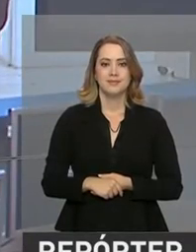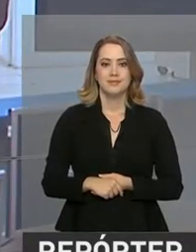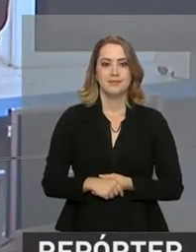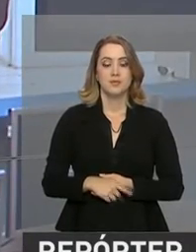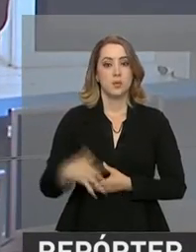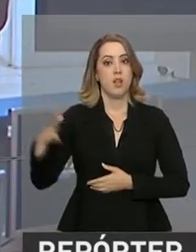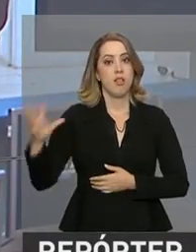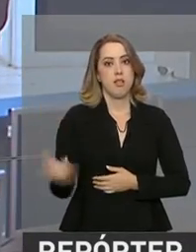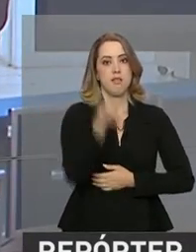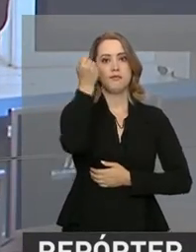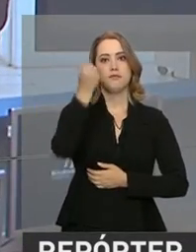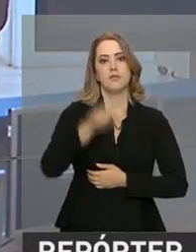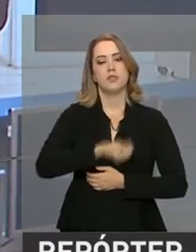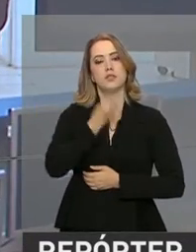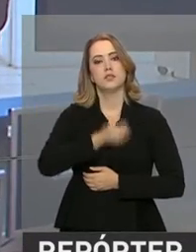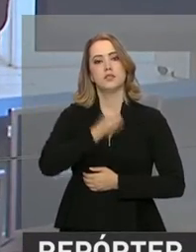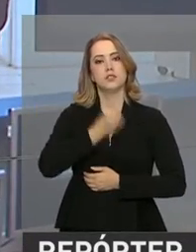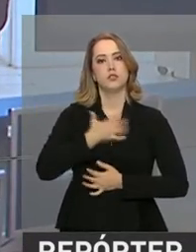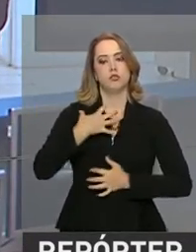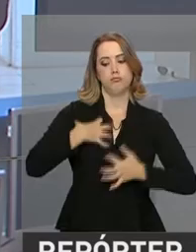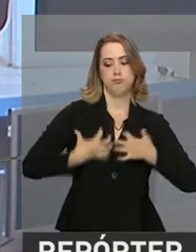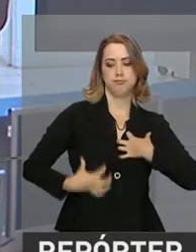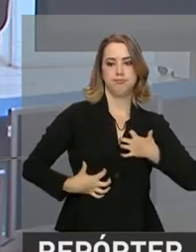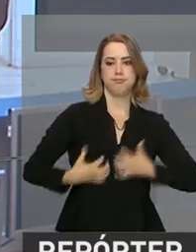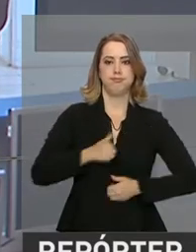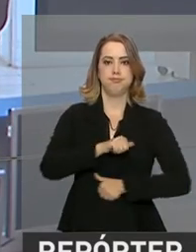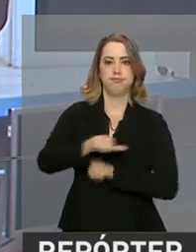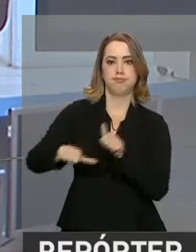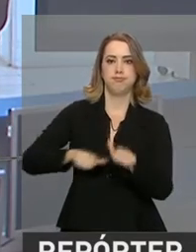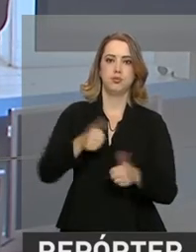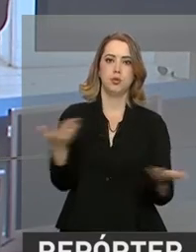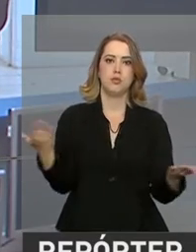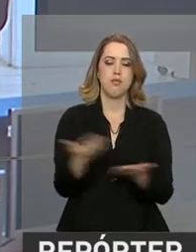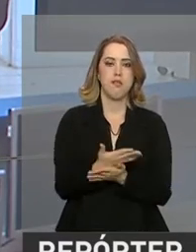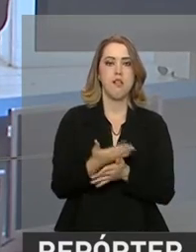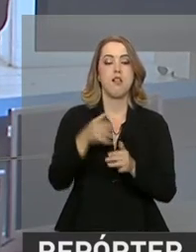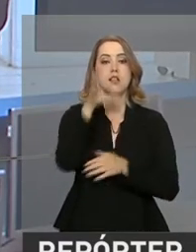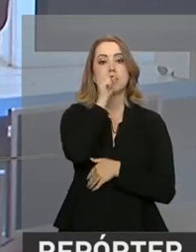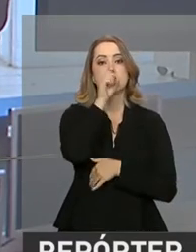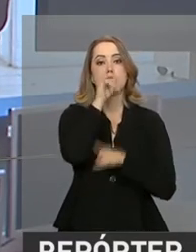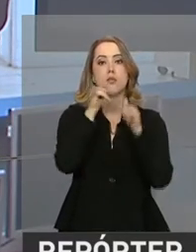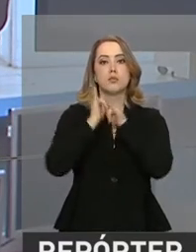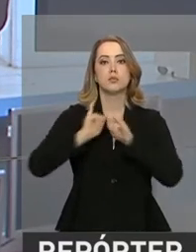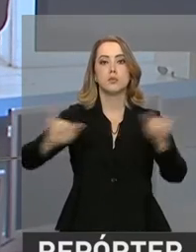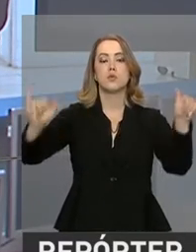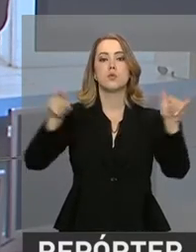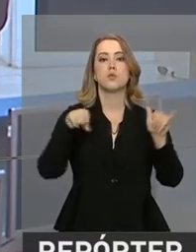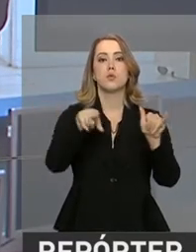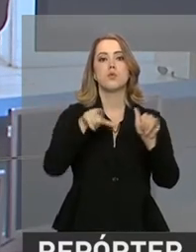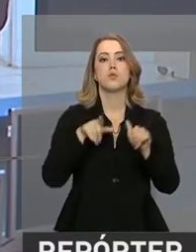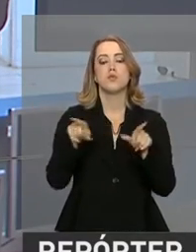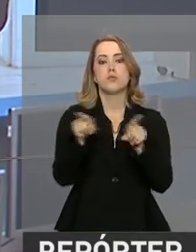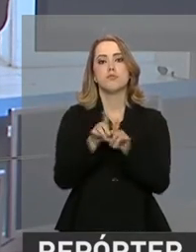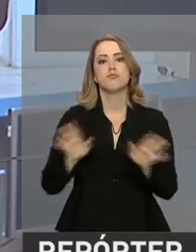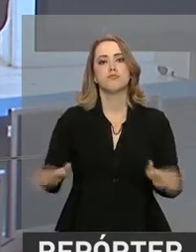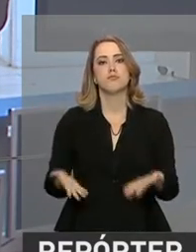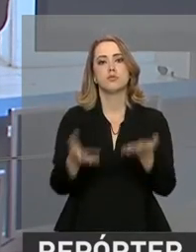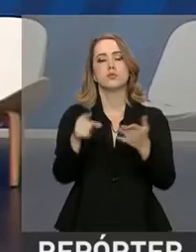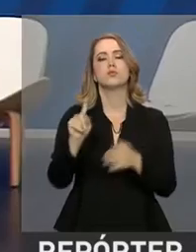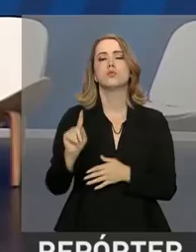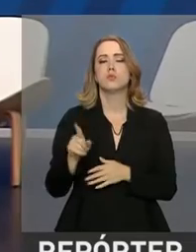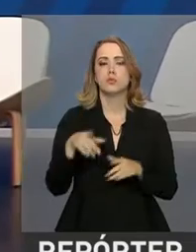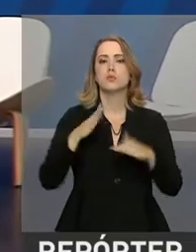a salvar vidas pela doação de órgãos no último sábado foi lançada no Rio de Janeiro uma campanha para incentivar este gesto tão